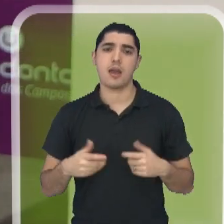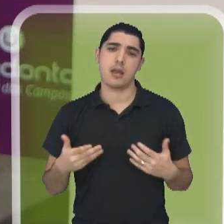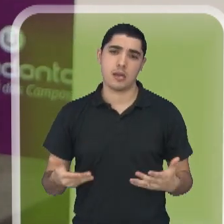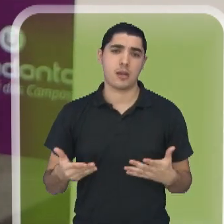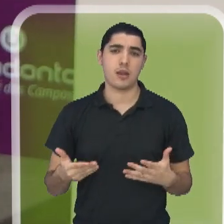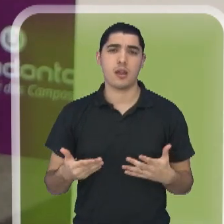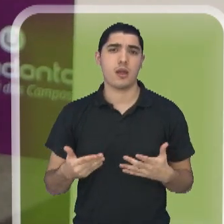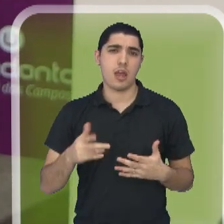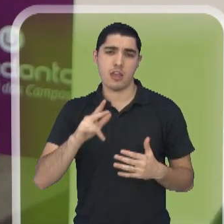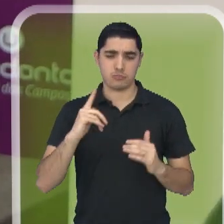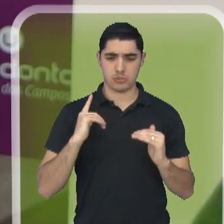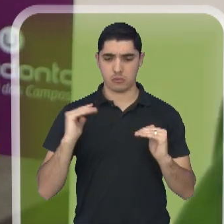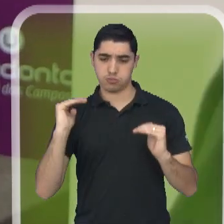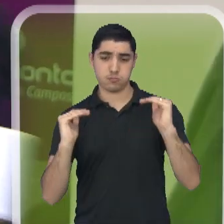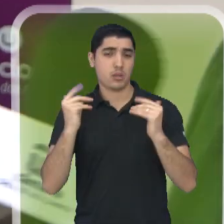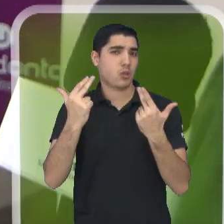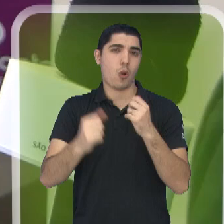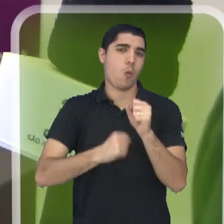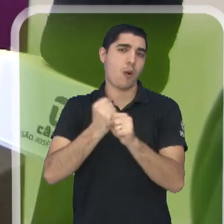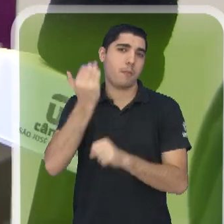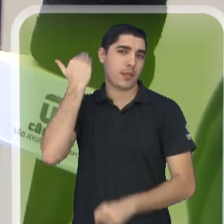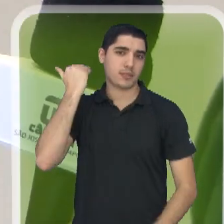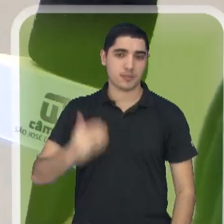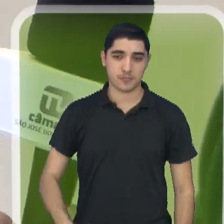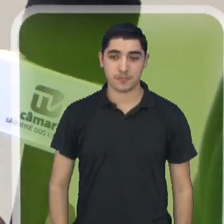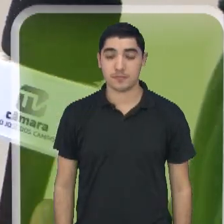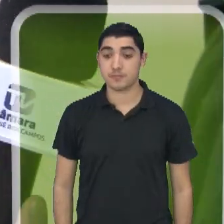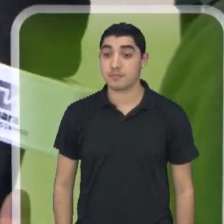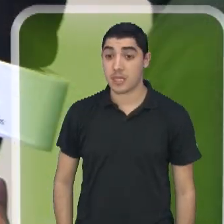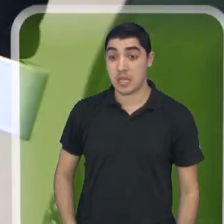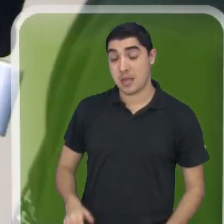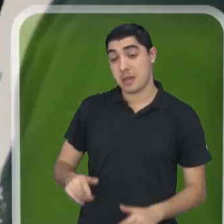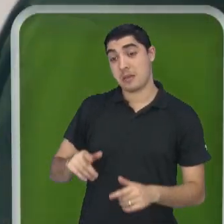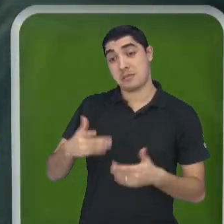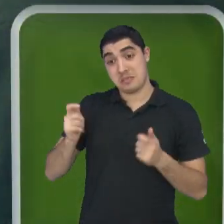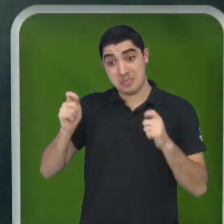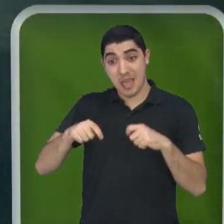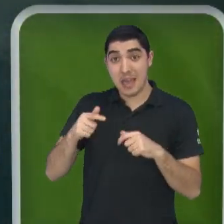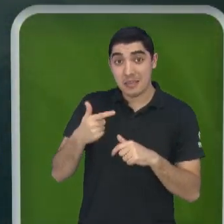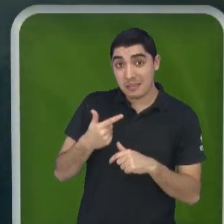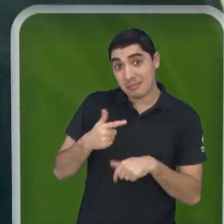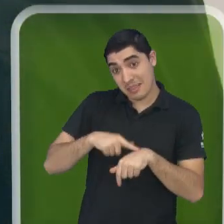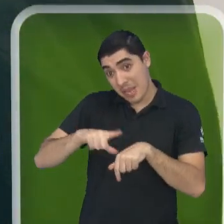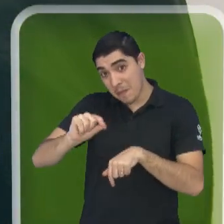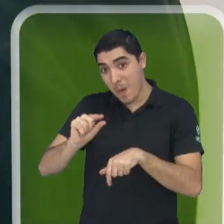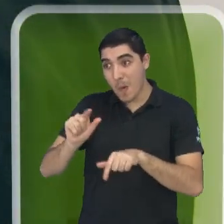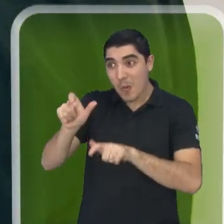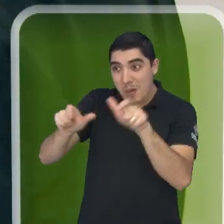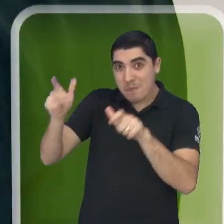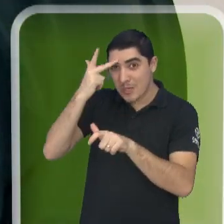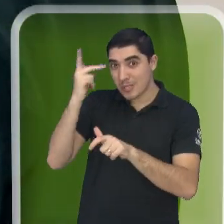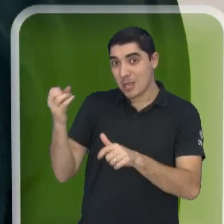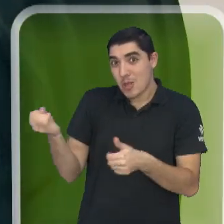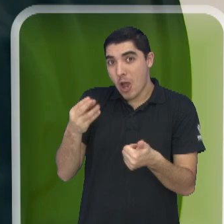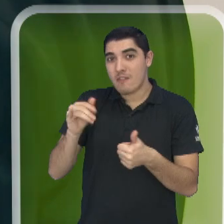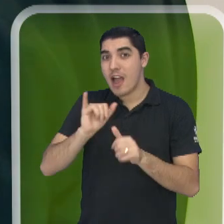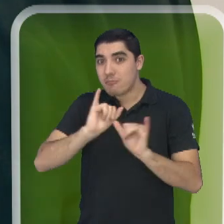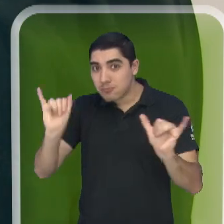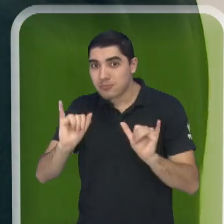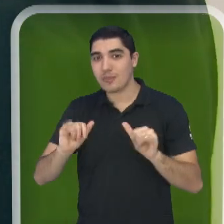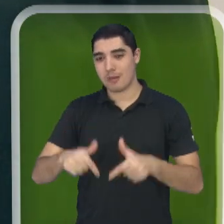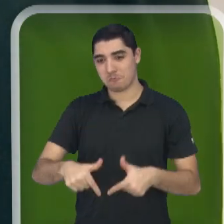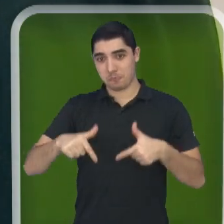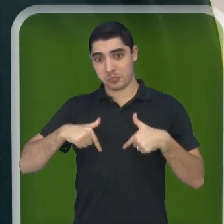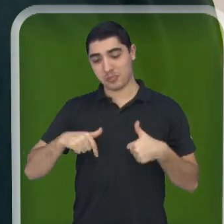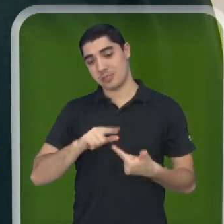equilibrou novamente como ano passado. Então daqui a pouco o torcedor pode ter mais novidades, tanto de patrocínio quanto também de